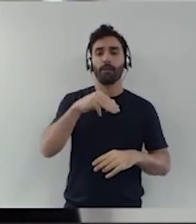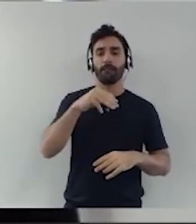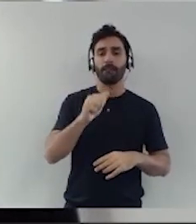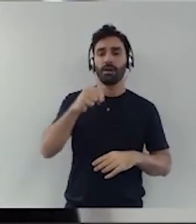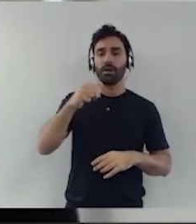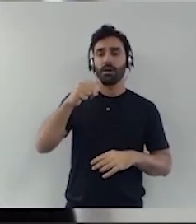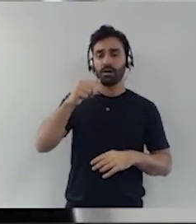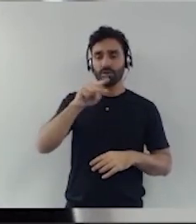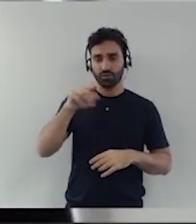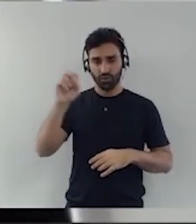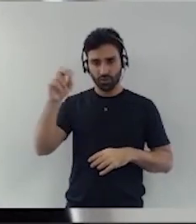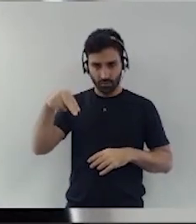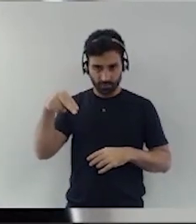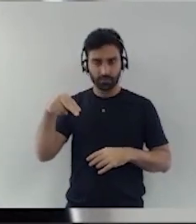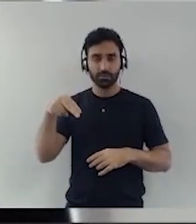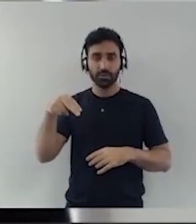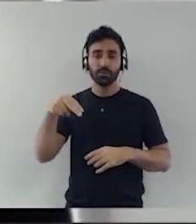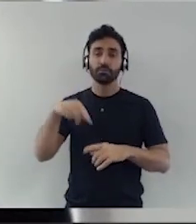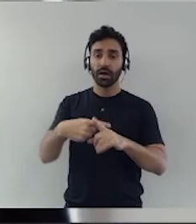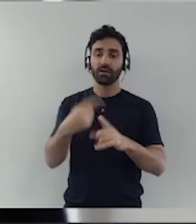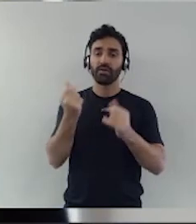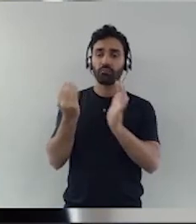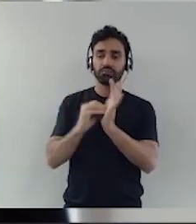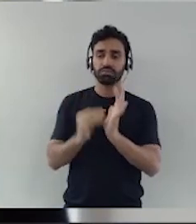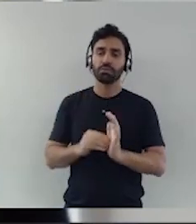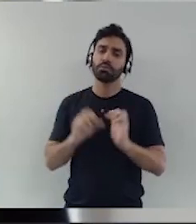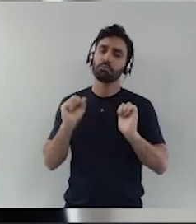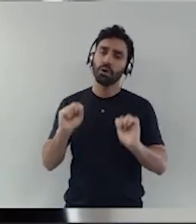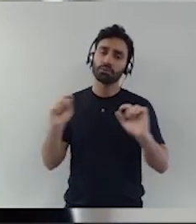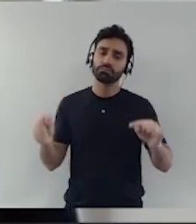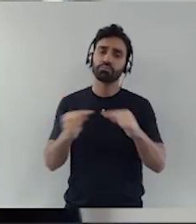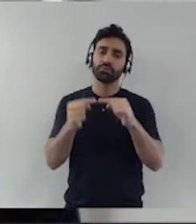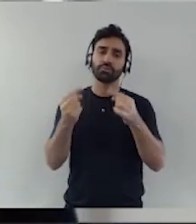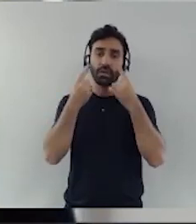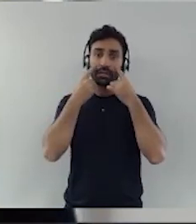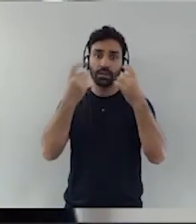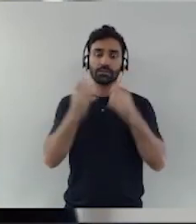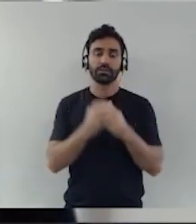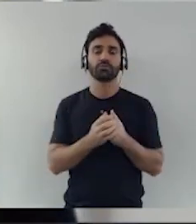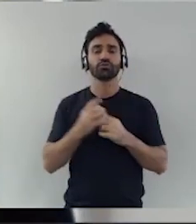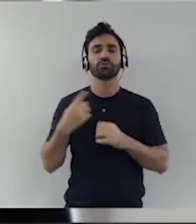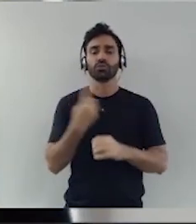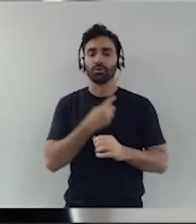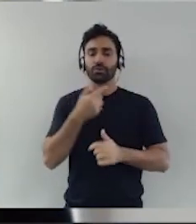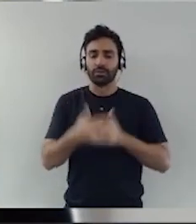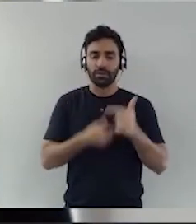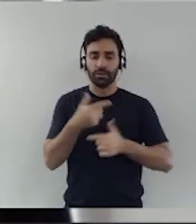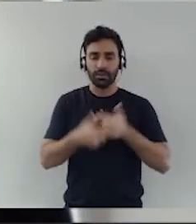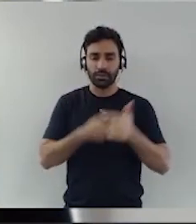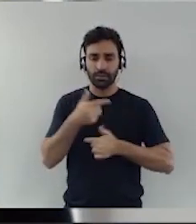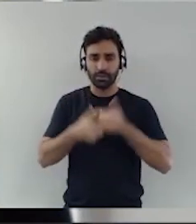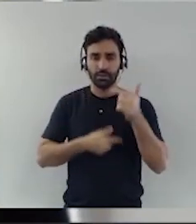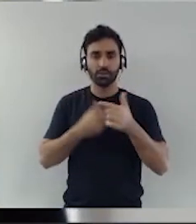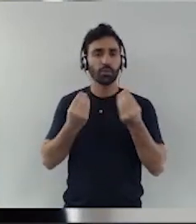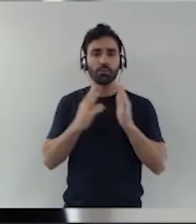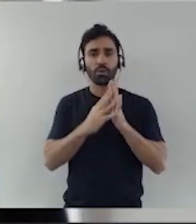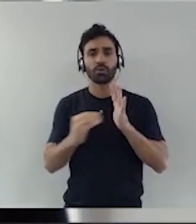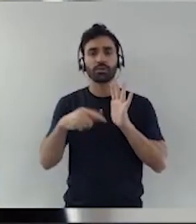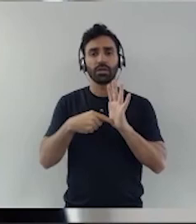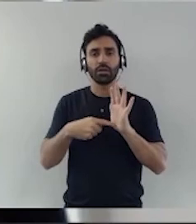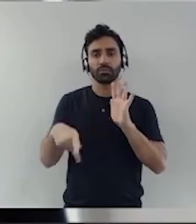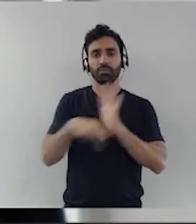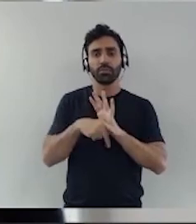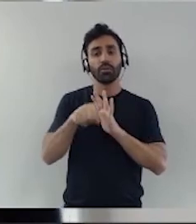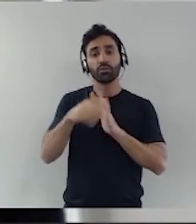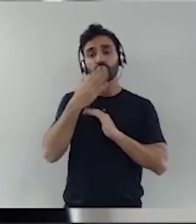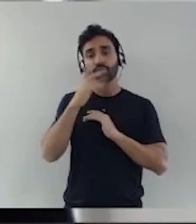que isso, combinado com registro de preço, pode ser uma coisa muito interessante. A gente vem trabalhando um pouco a modelagem desse tipo de coisa, é uma